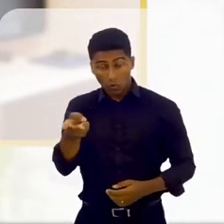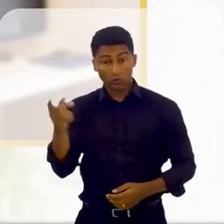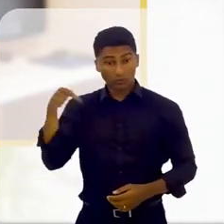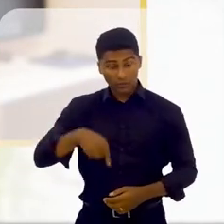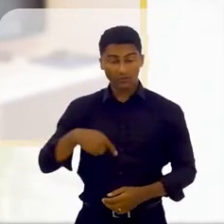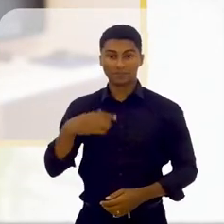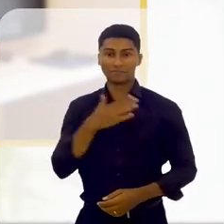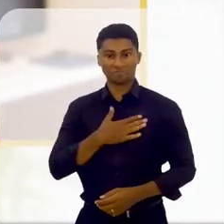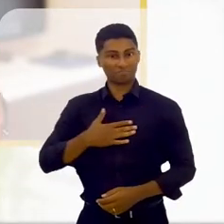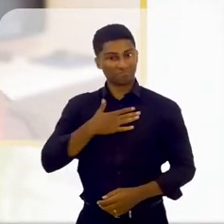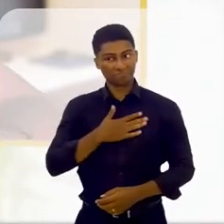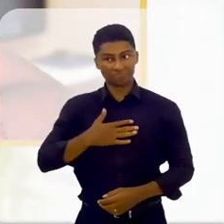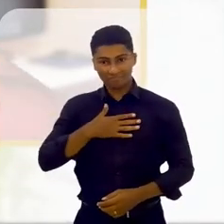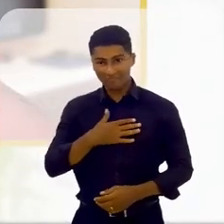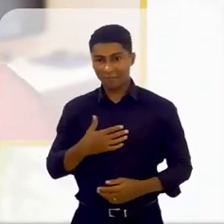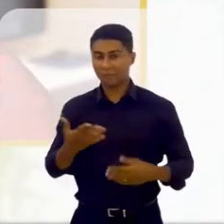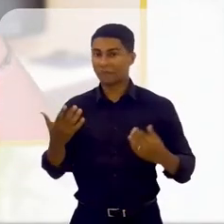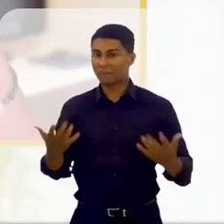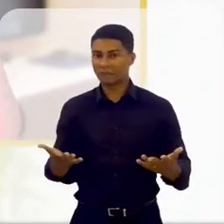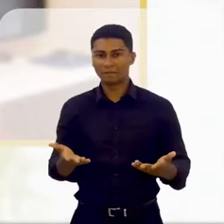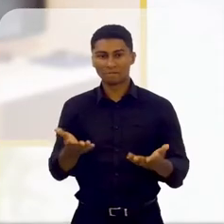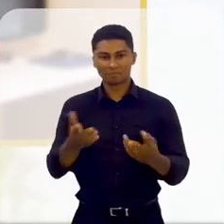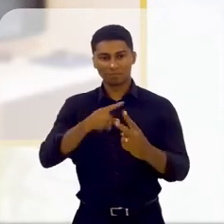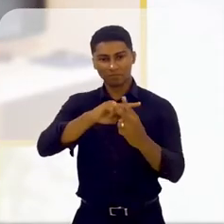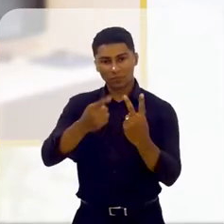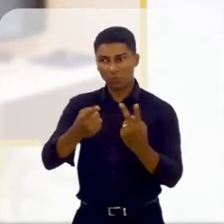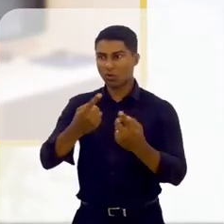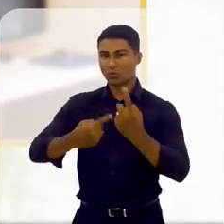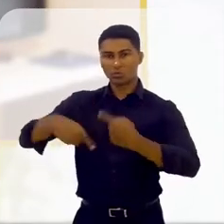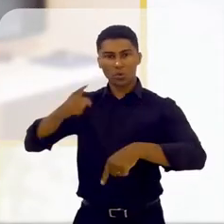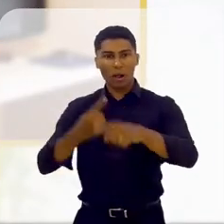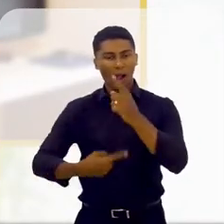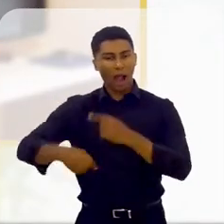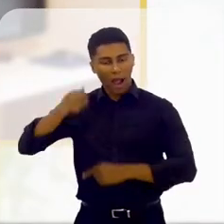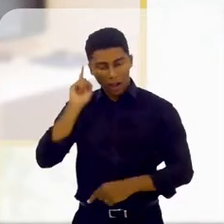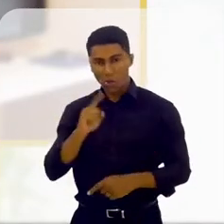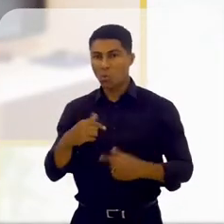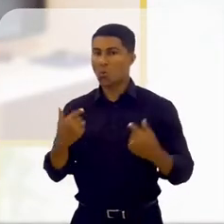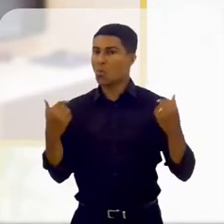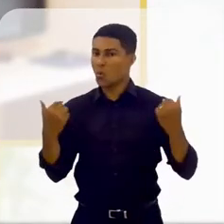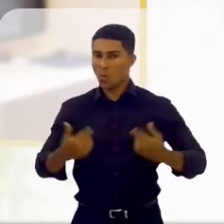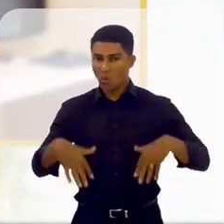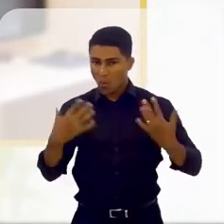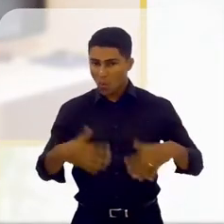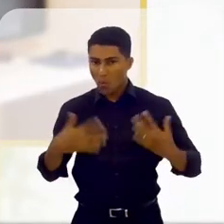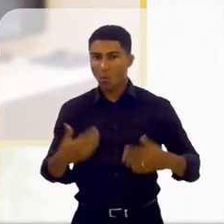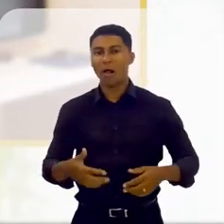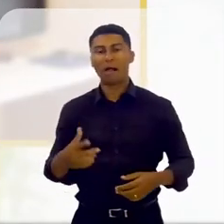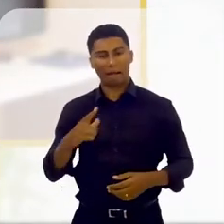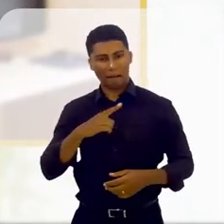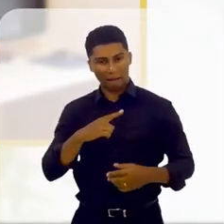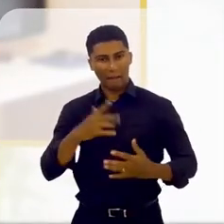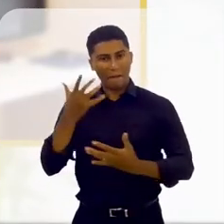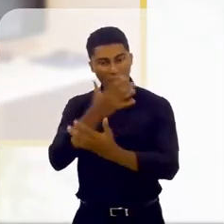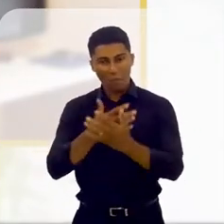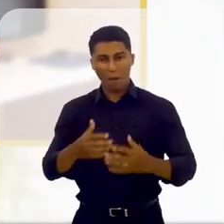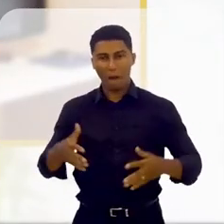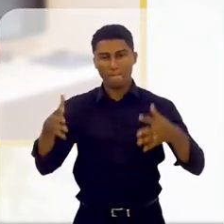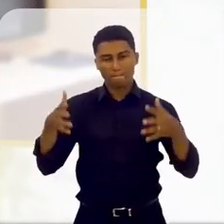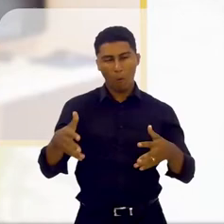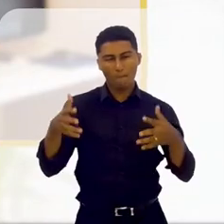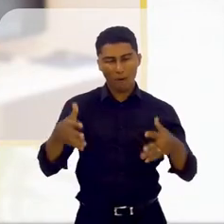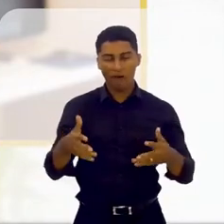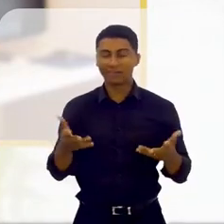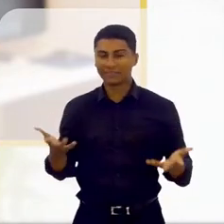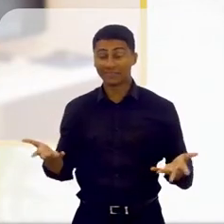vocês já aí nesse sucesso, nessa loucura, nesse verdadeiro batidão. E